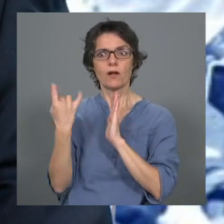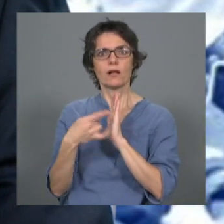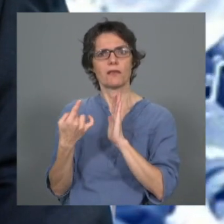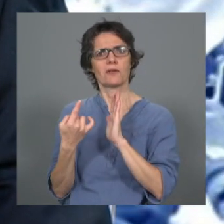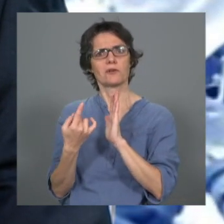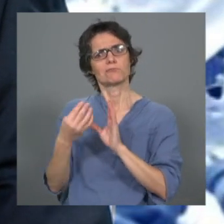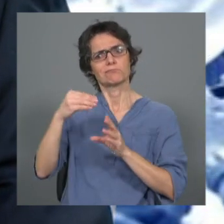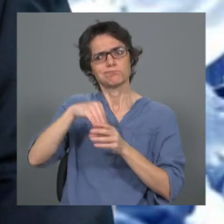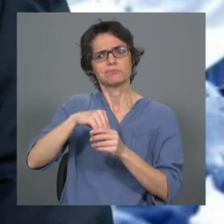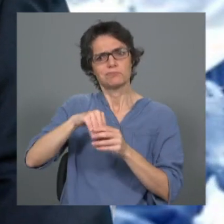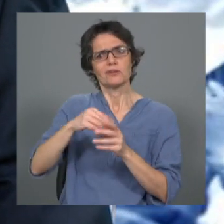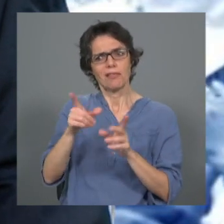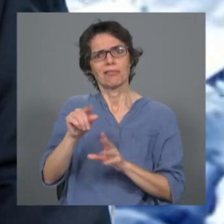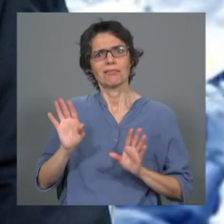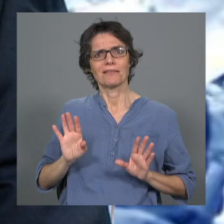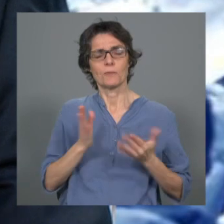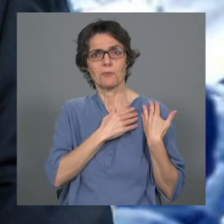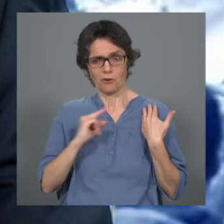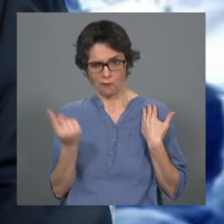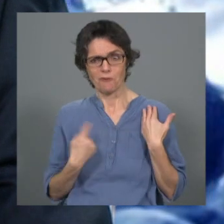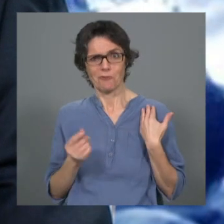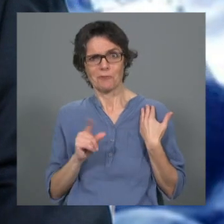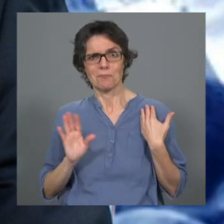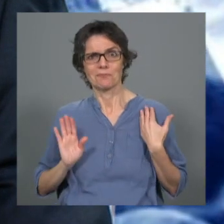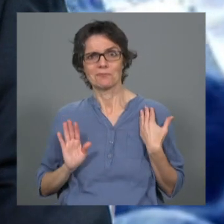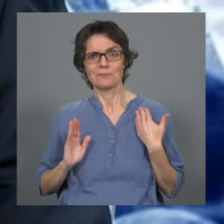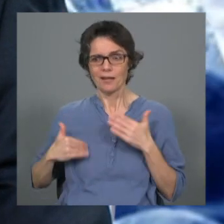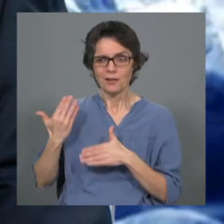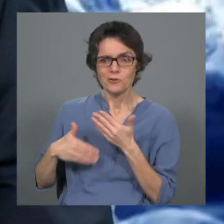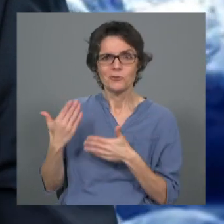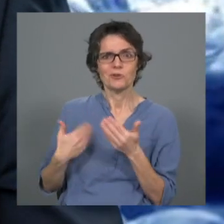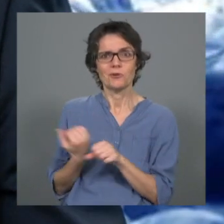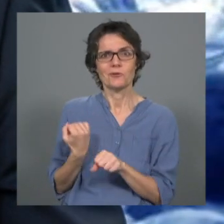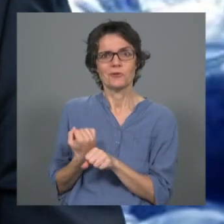não é? Temos esta responsabilidade agora também de continuar esta obra que